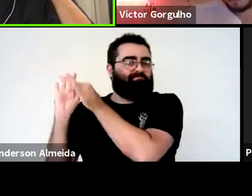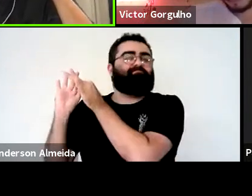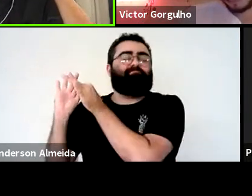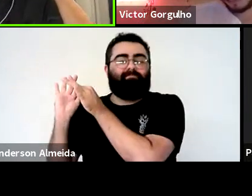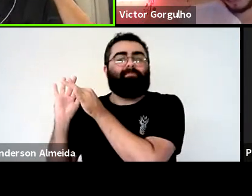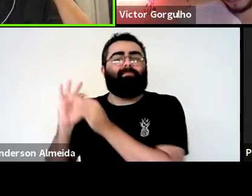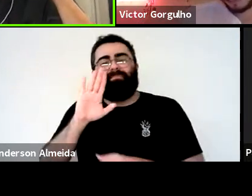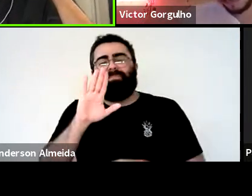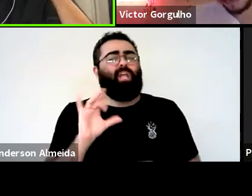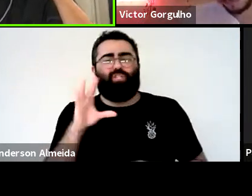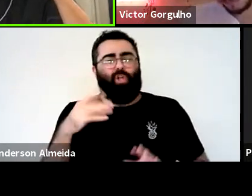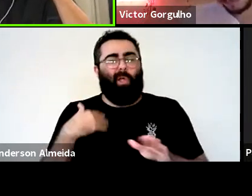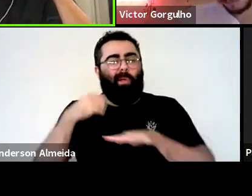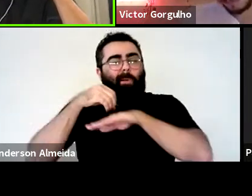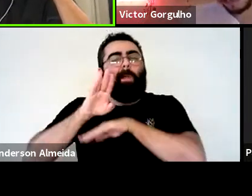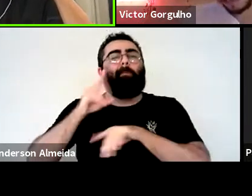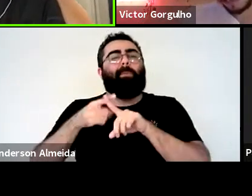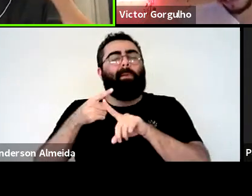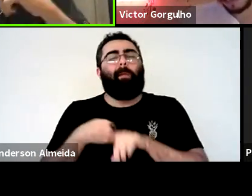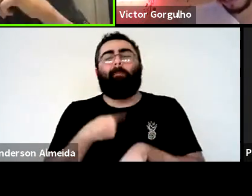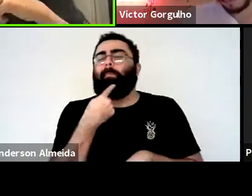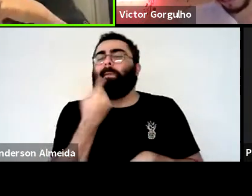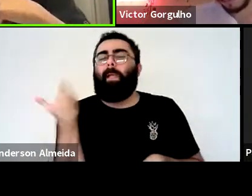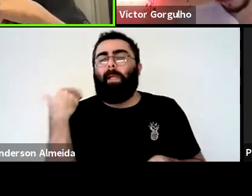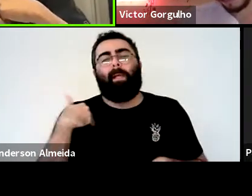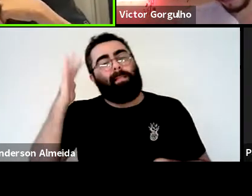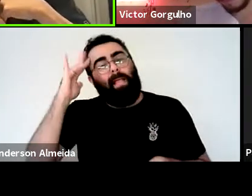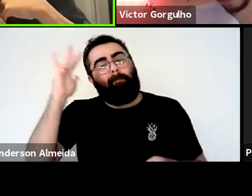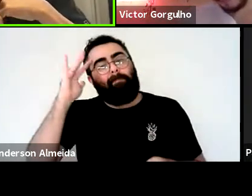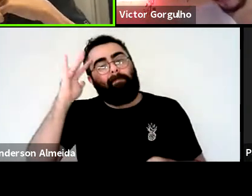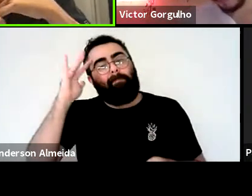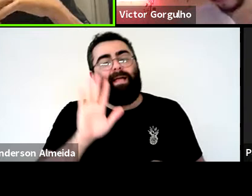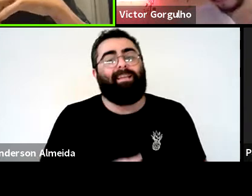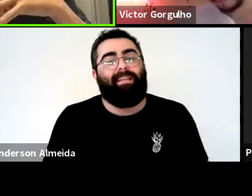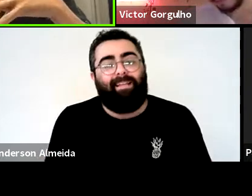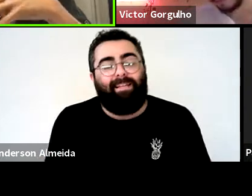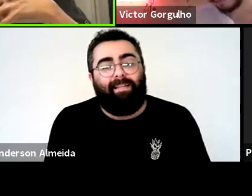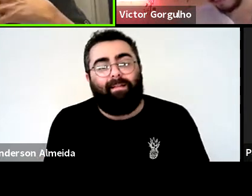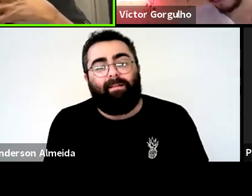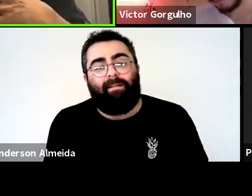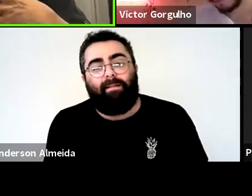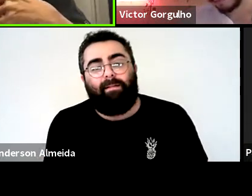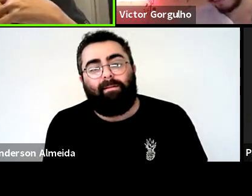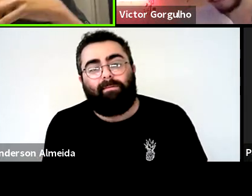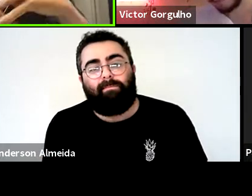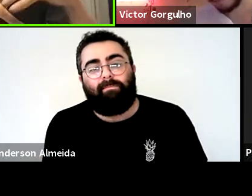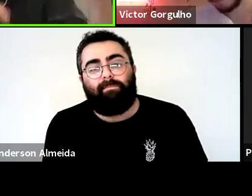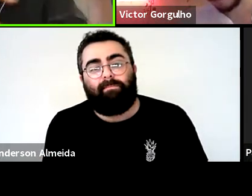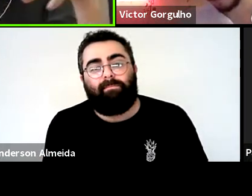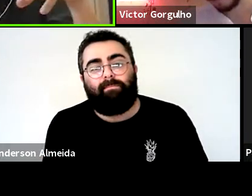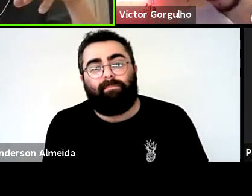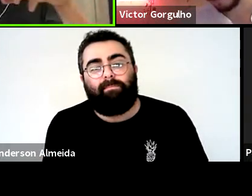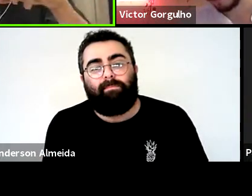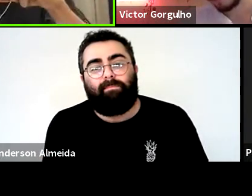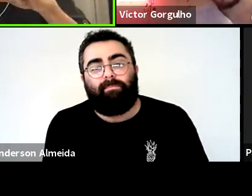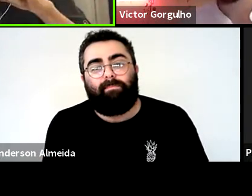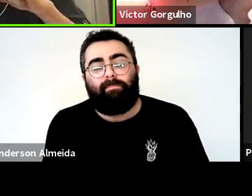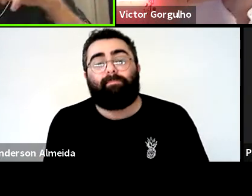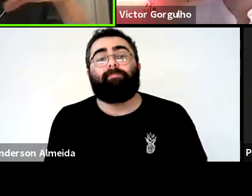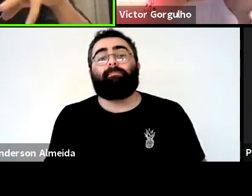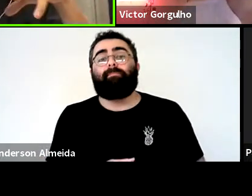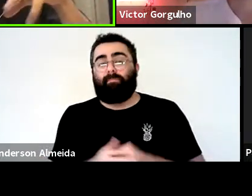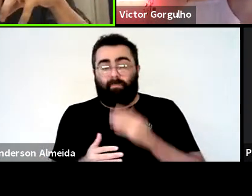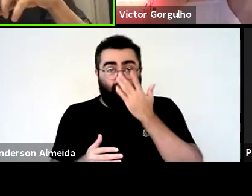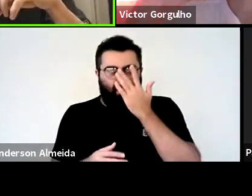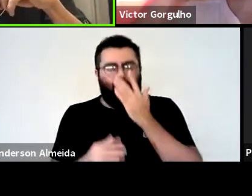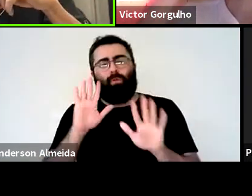assim, eu tenho umas manias, então eu fico revendo aquele filme do Deleuze, assim, todo ano eu vejo o Abecedário. Todo